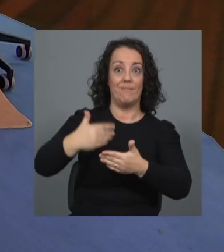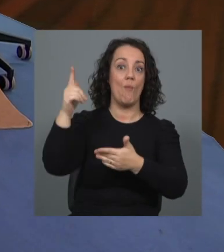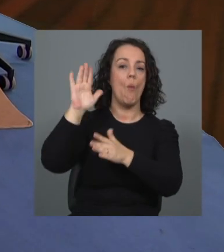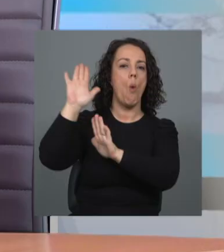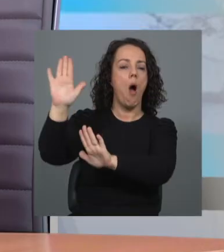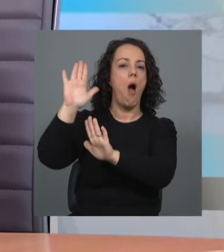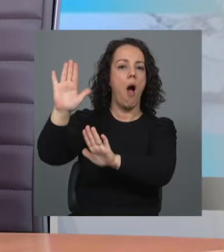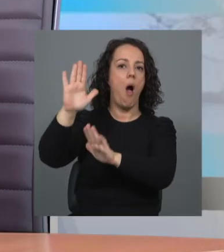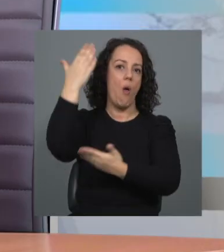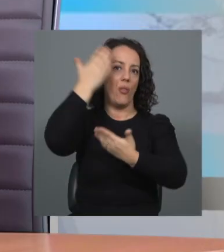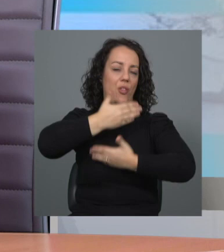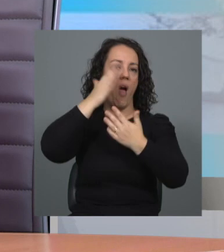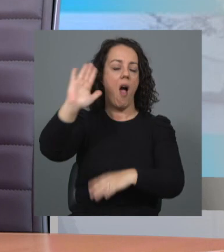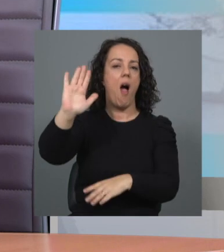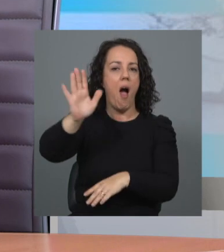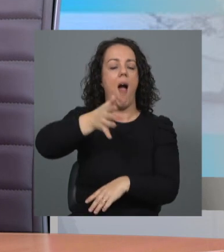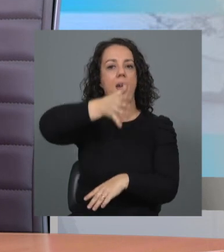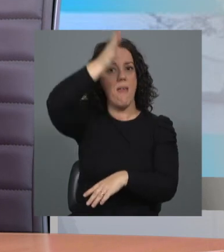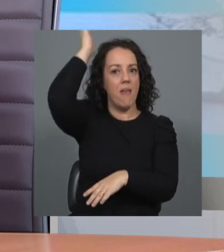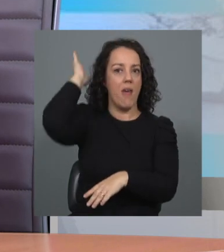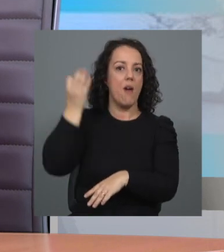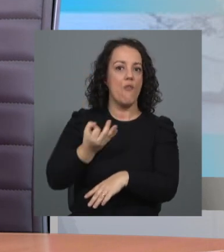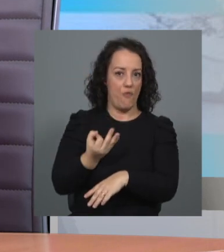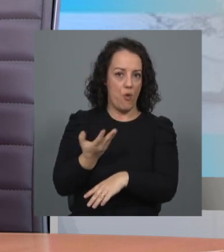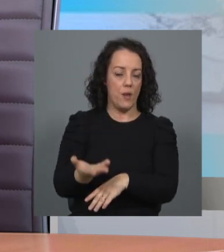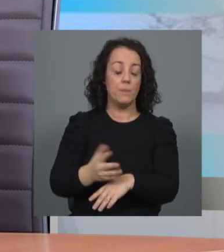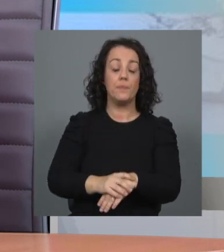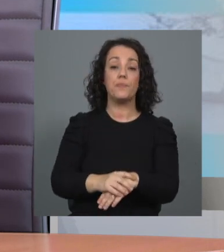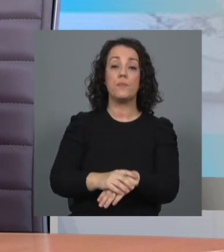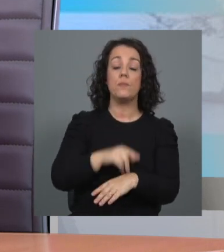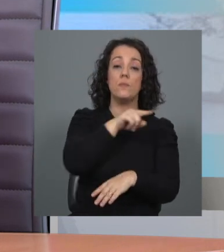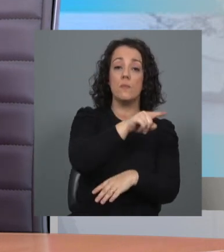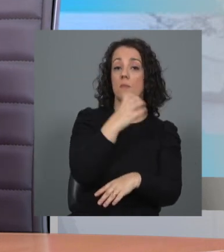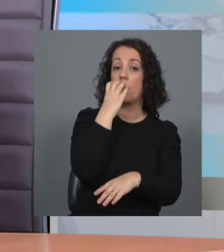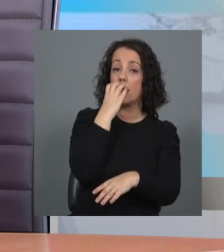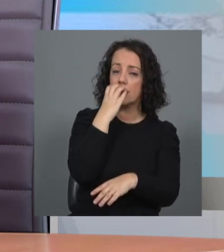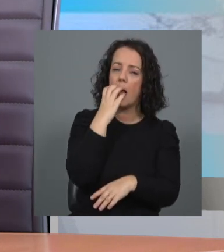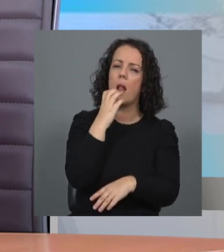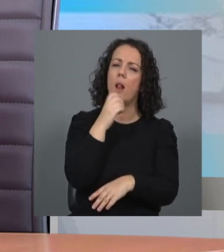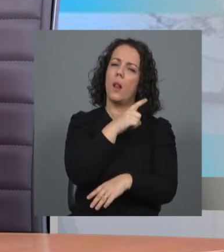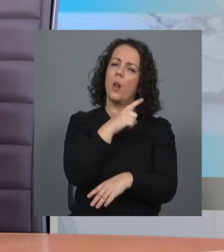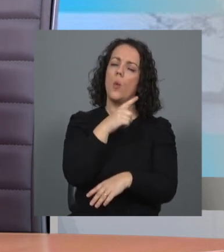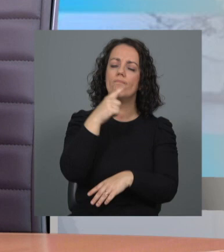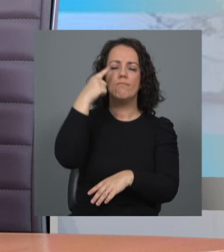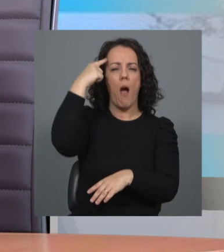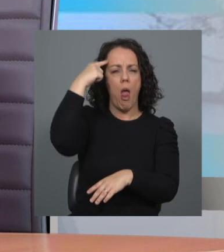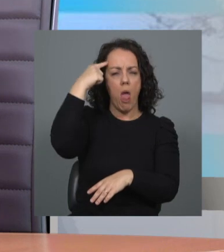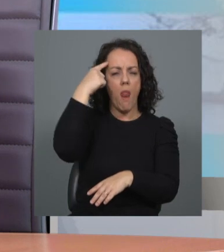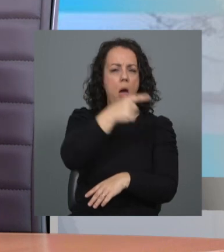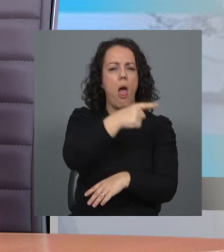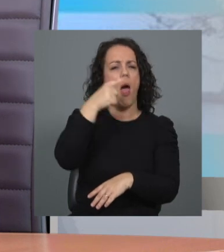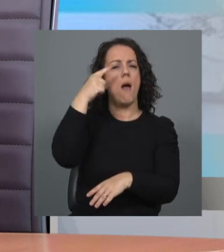esteve no Iraque, e Marcelo Rebelo de Sousa tem muito esta consciência de que